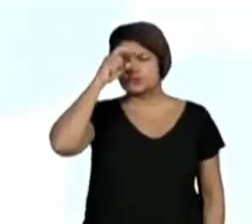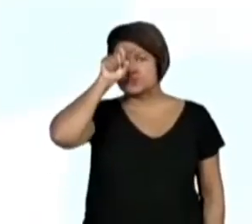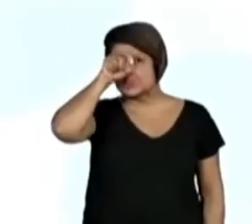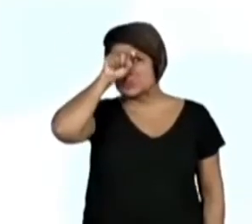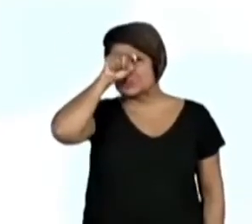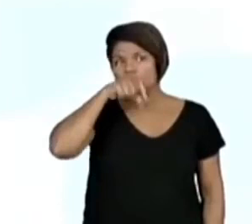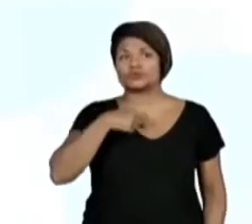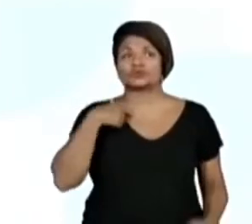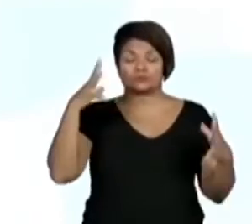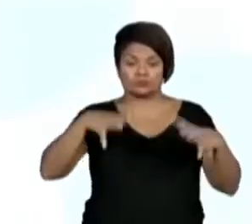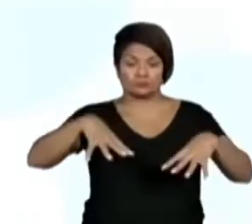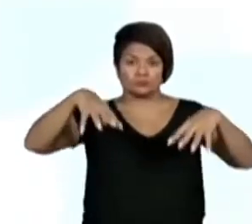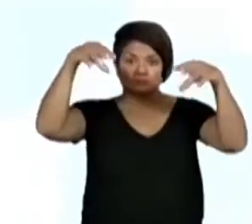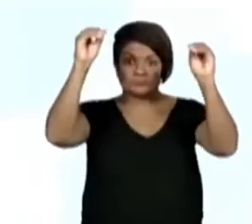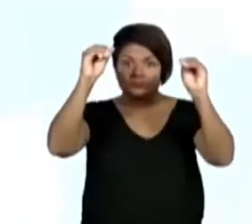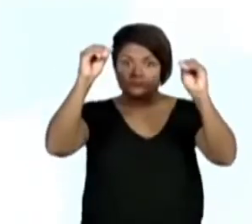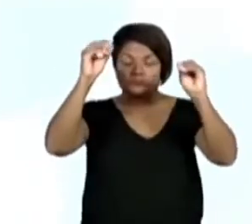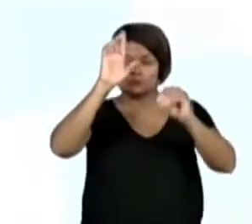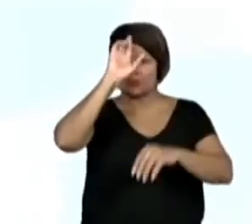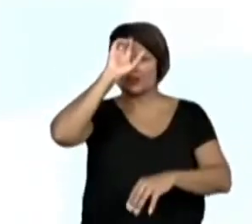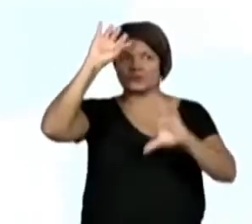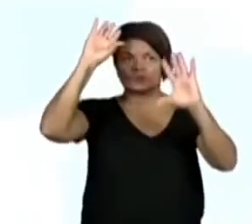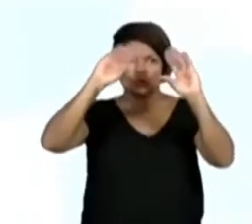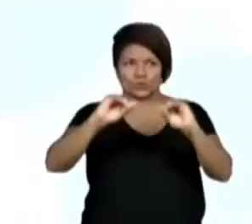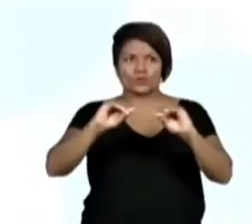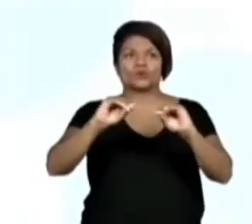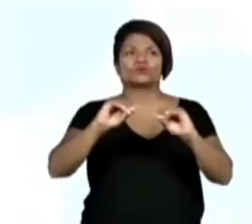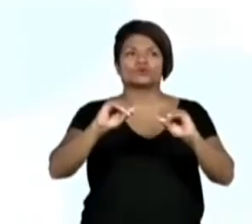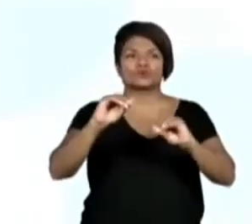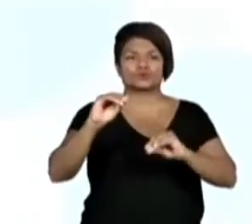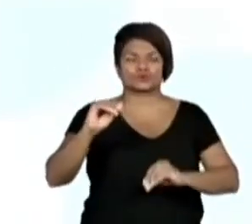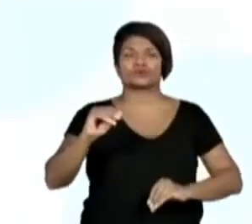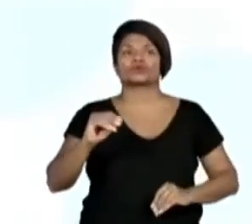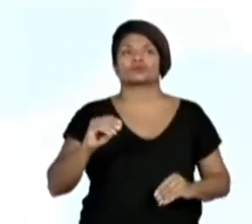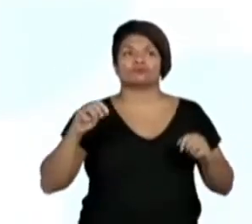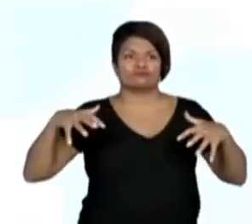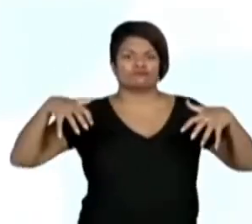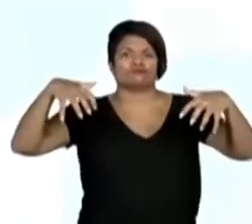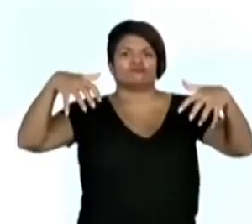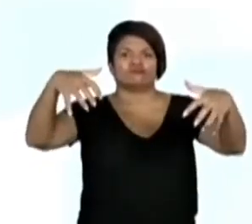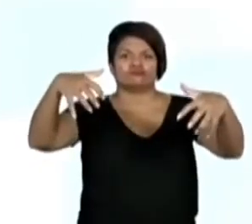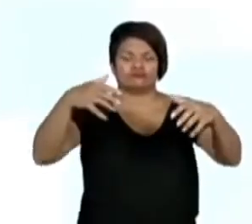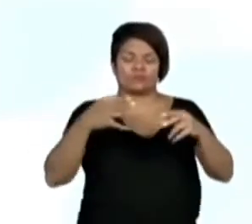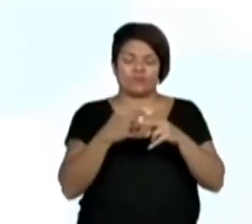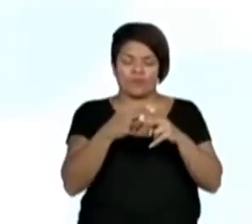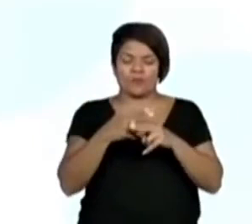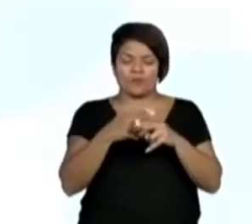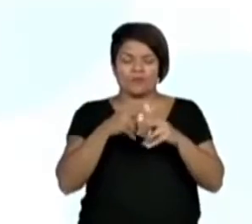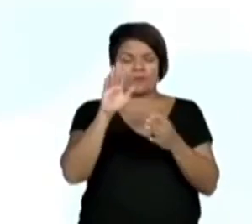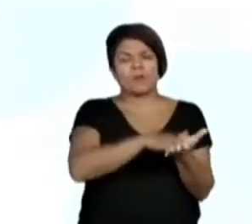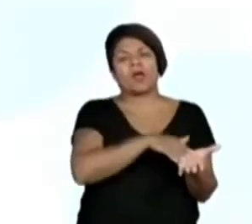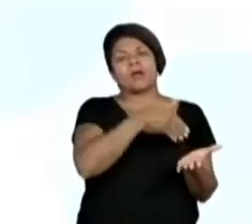um castelo, mal assombrado, com uma faca na mão, passando manteiga no pão.